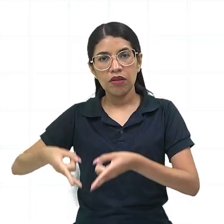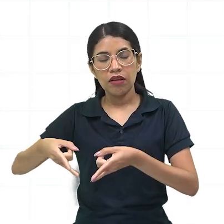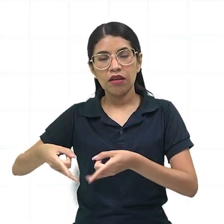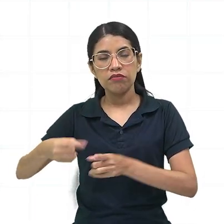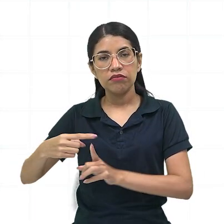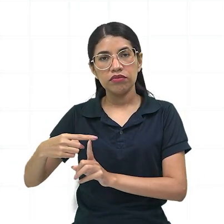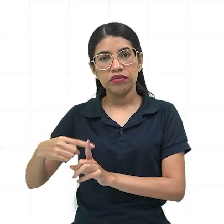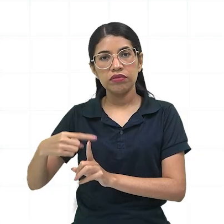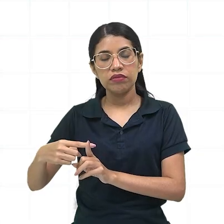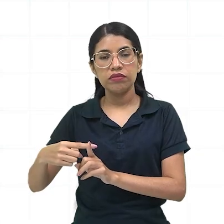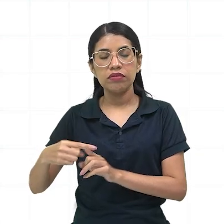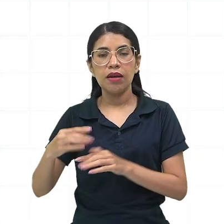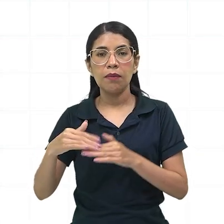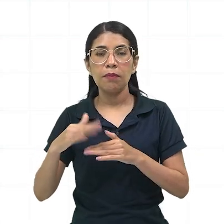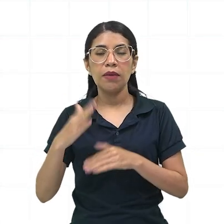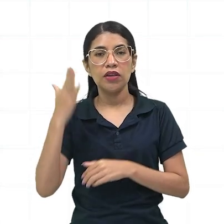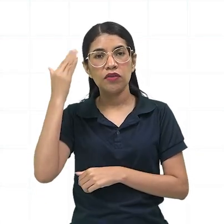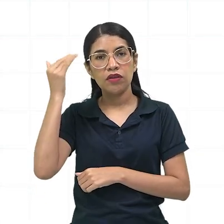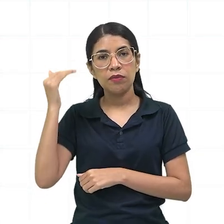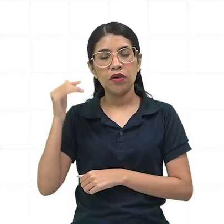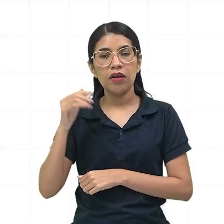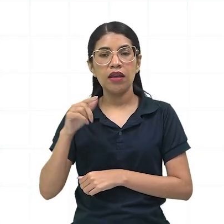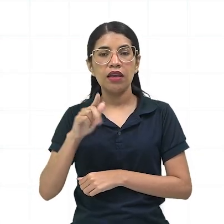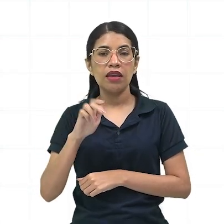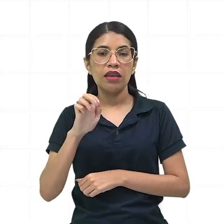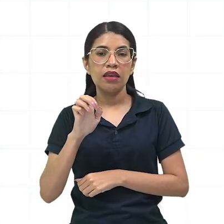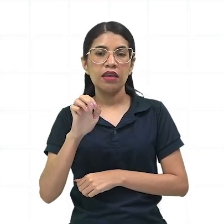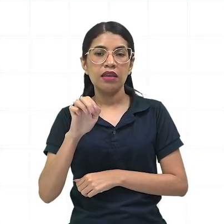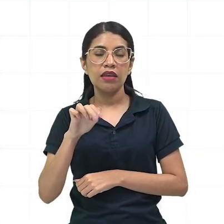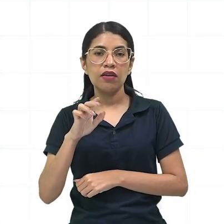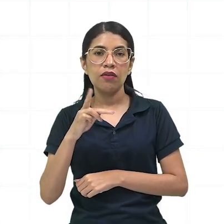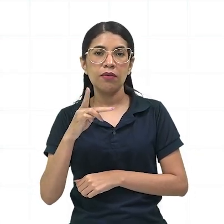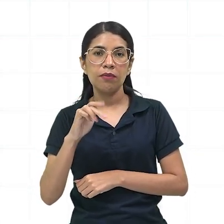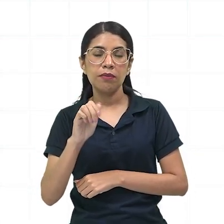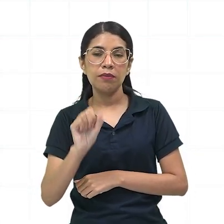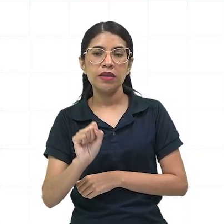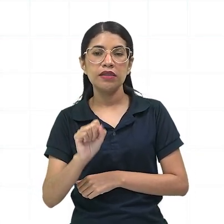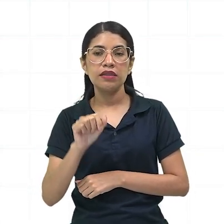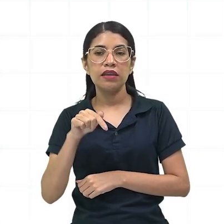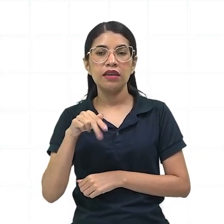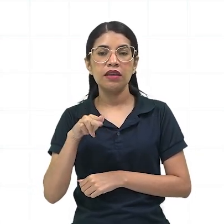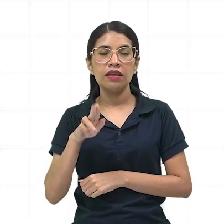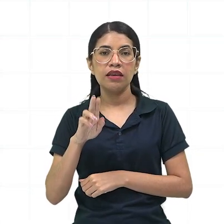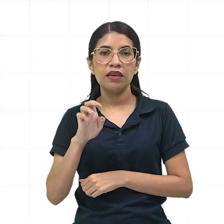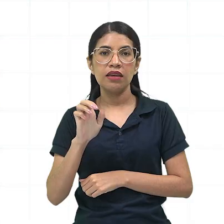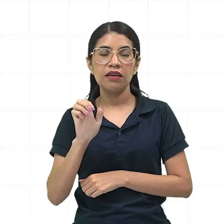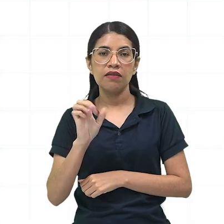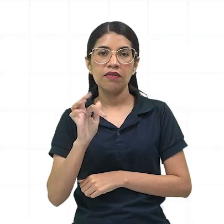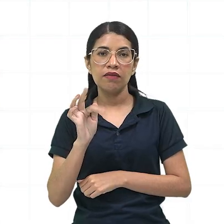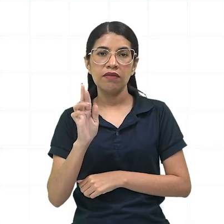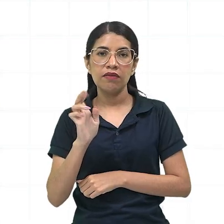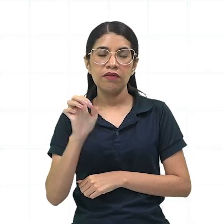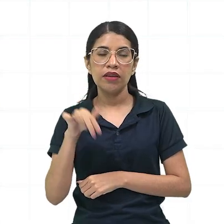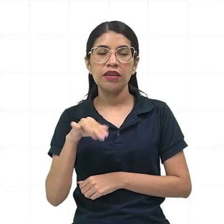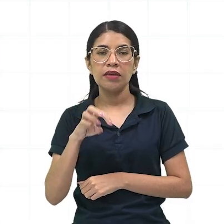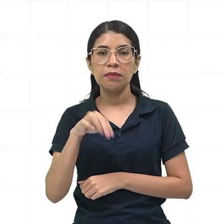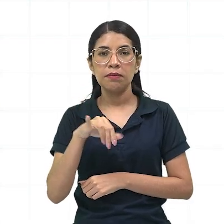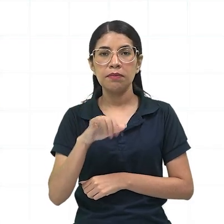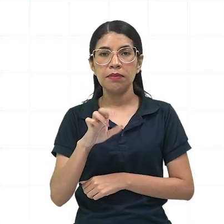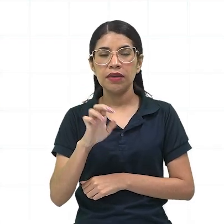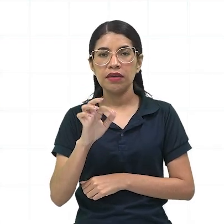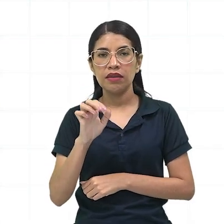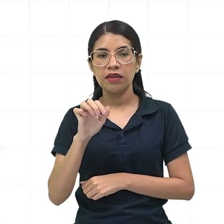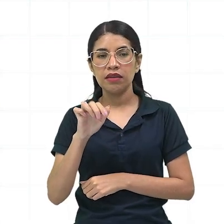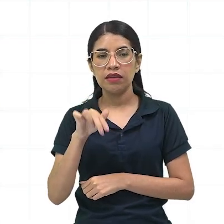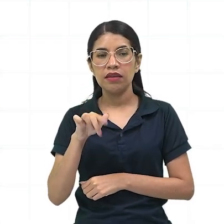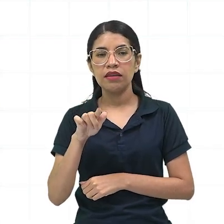sepultado. E as mais conhecidas são Quéopes, Quéfren e Miquerinos. Lembra que a gente